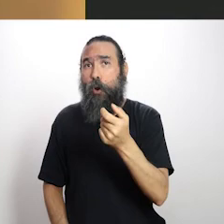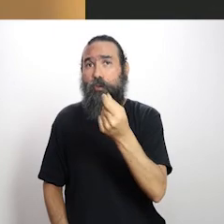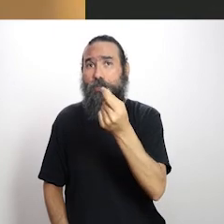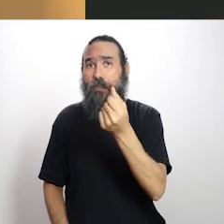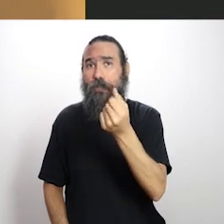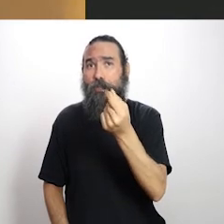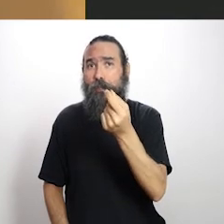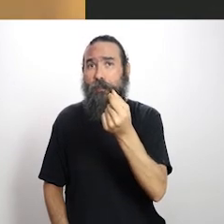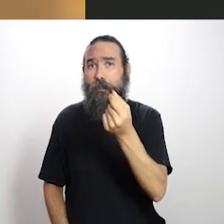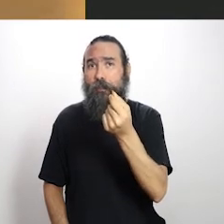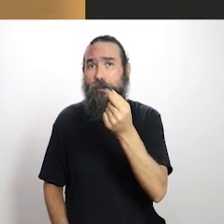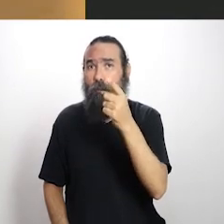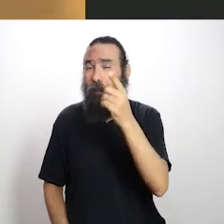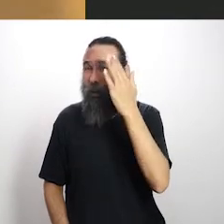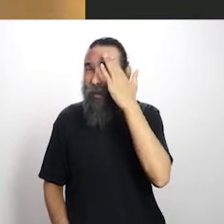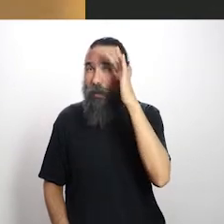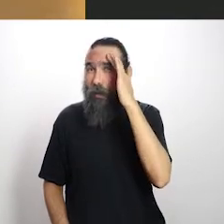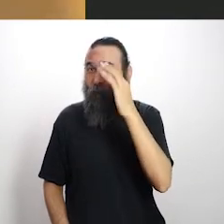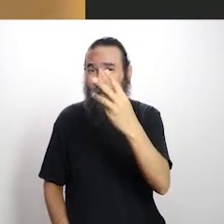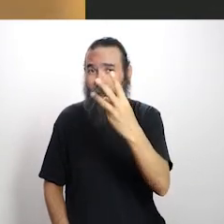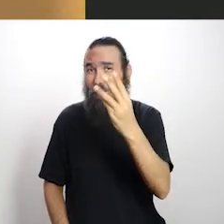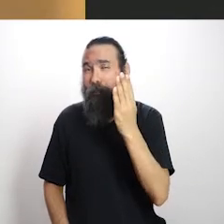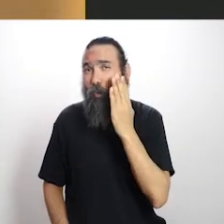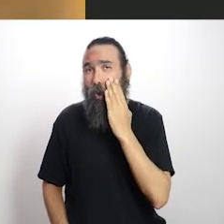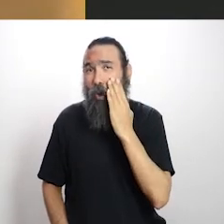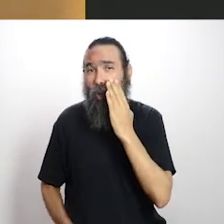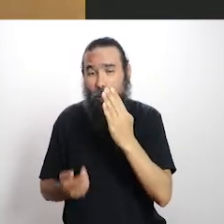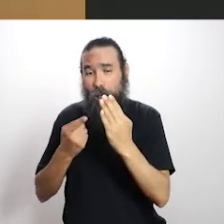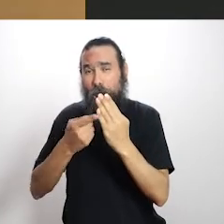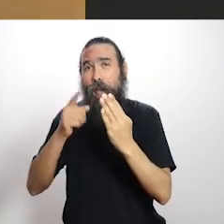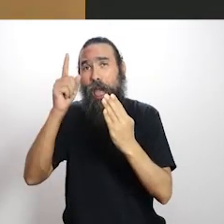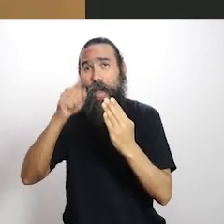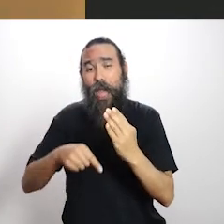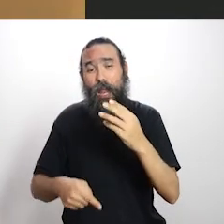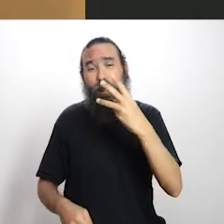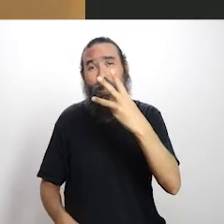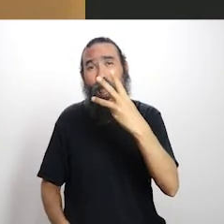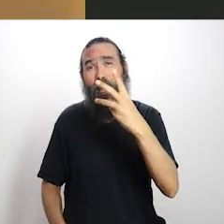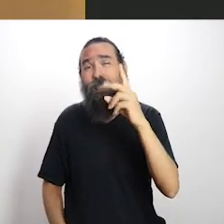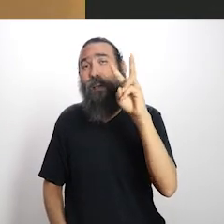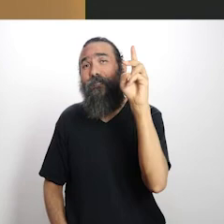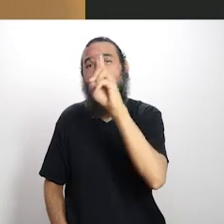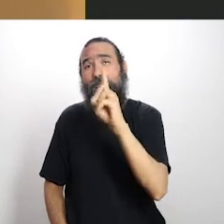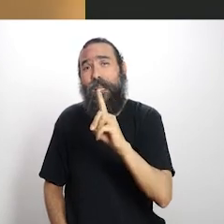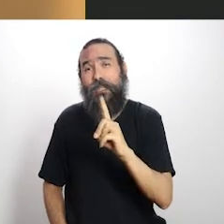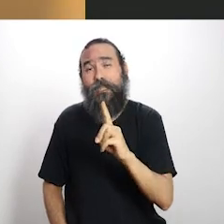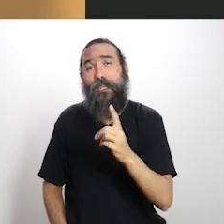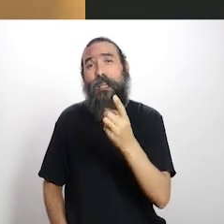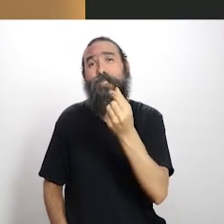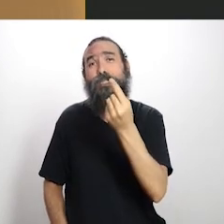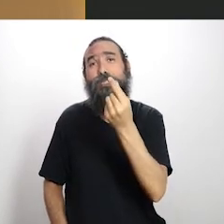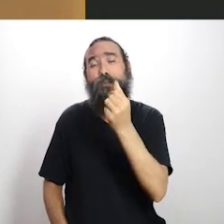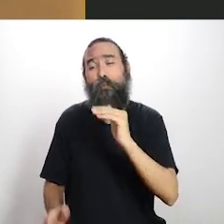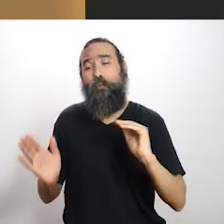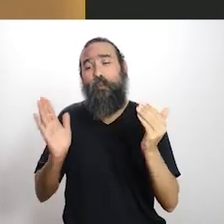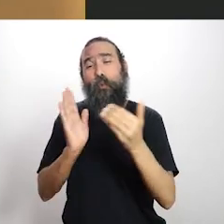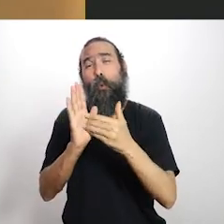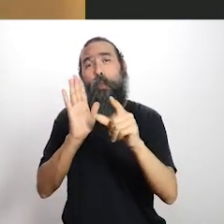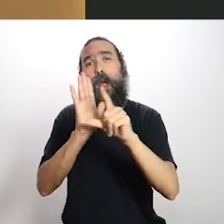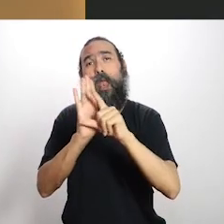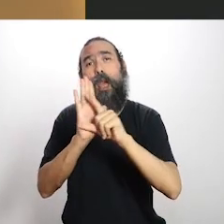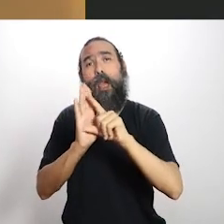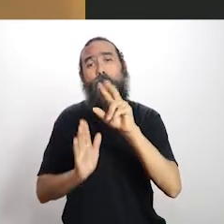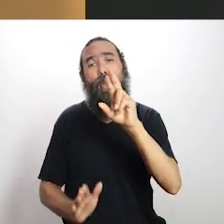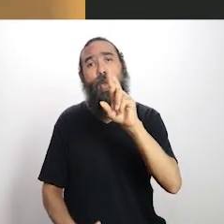que o ano que o Ministério da Cultura teve mais recursos que foi no oitavo ano do presidente